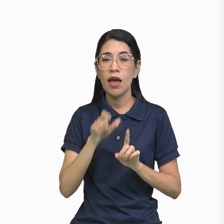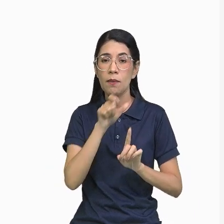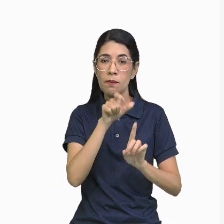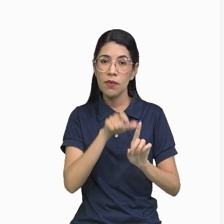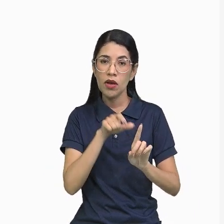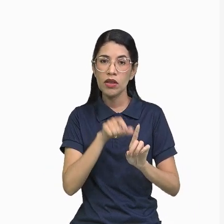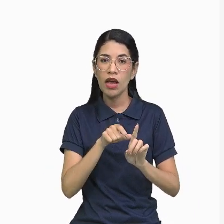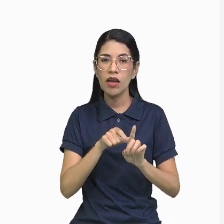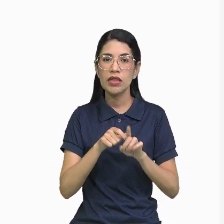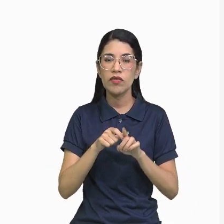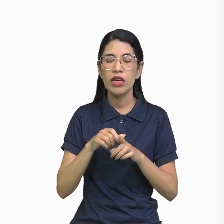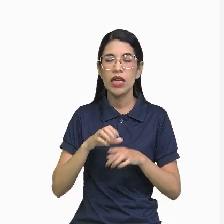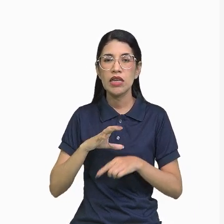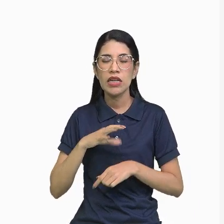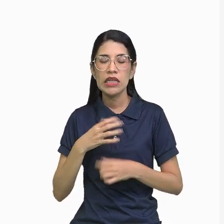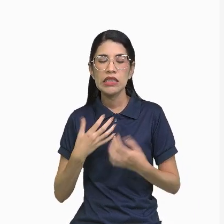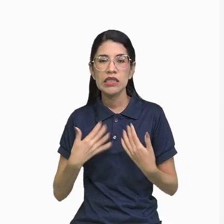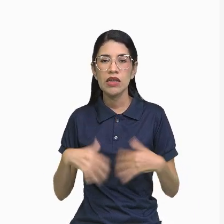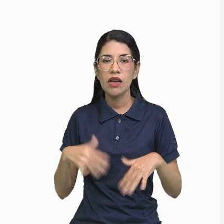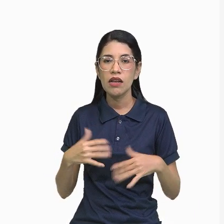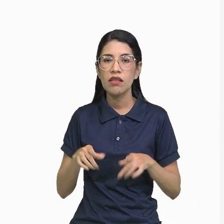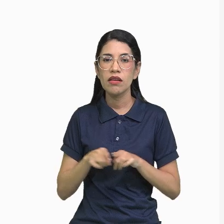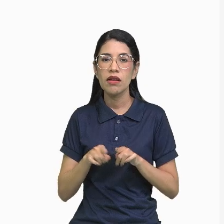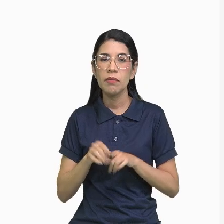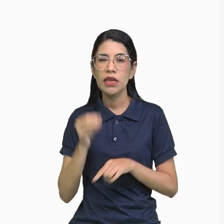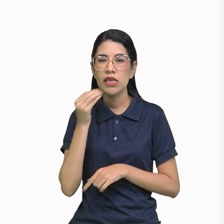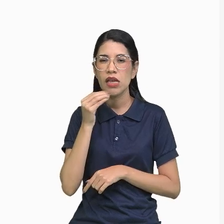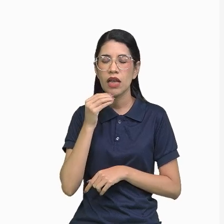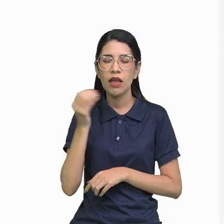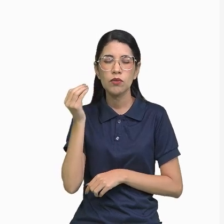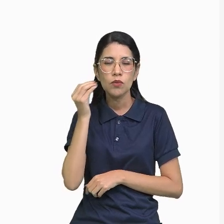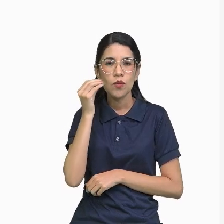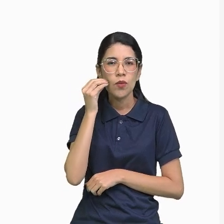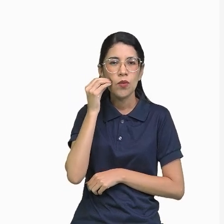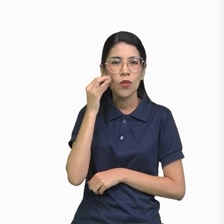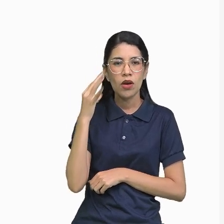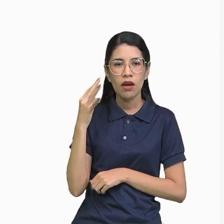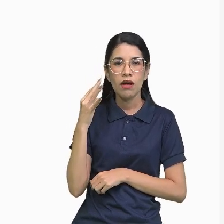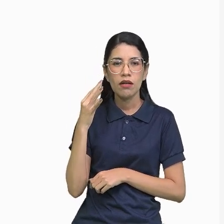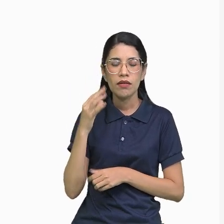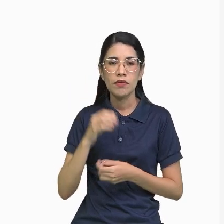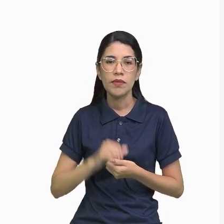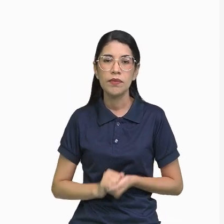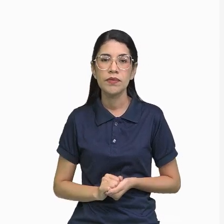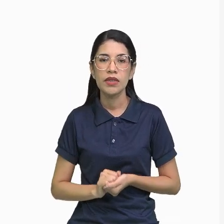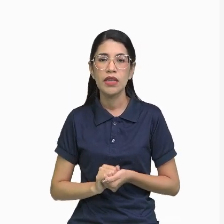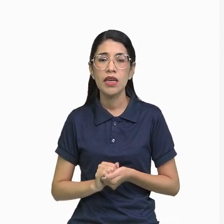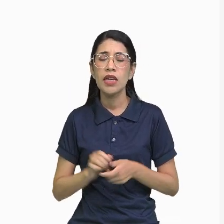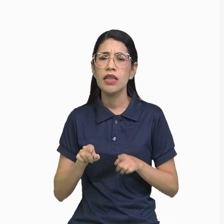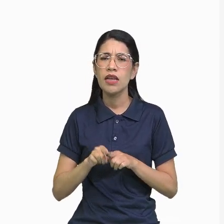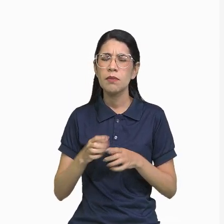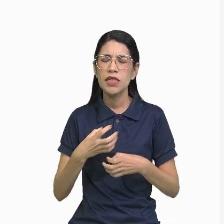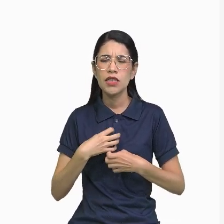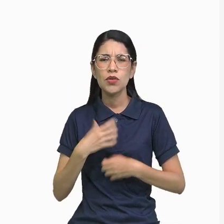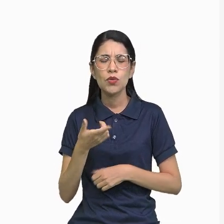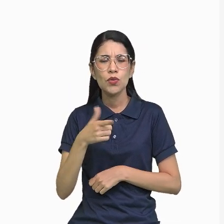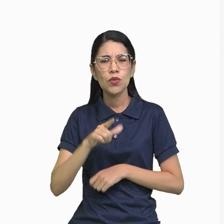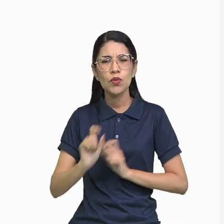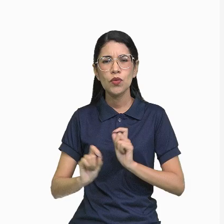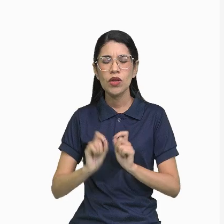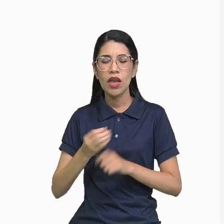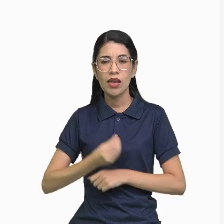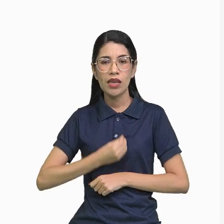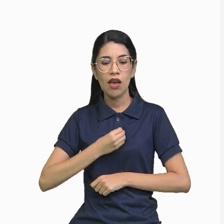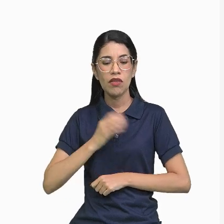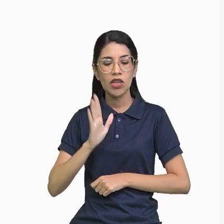feroz e desajeitada, deu um estalado beijo no rosto da madama e sentiu de novo que sua vida